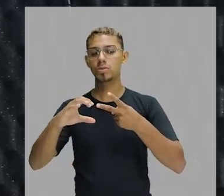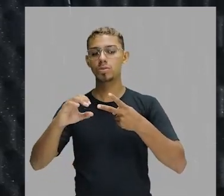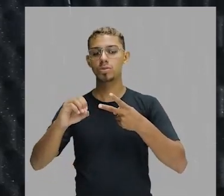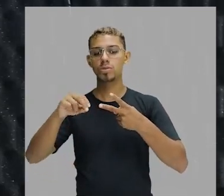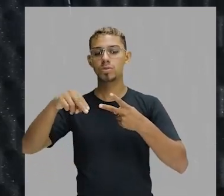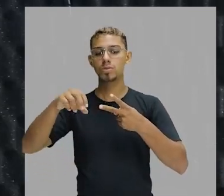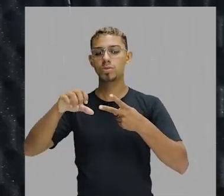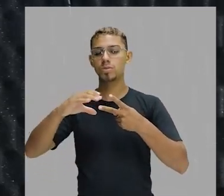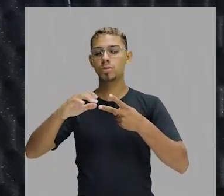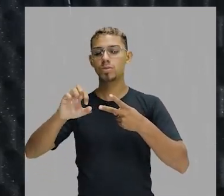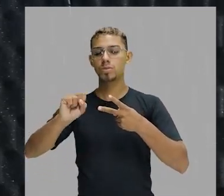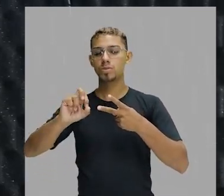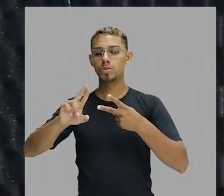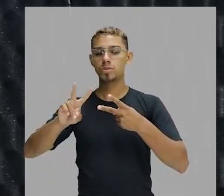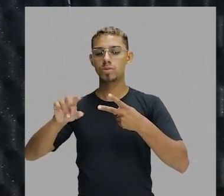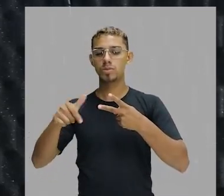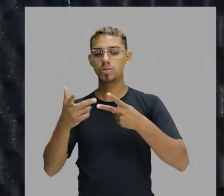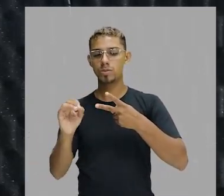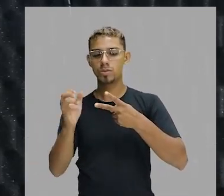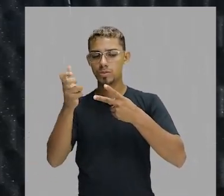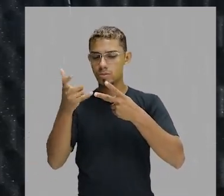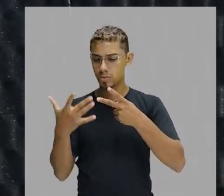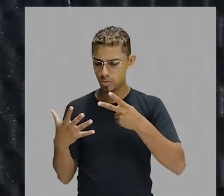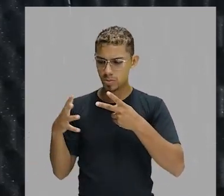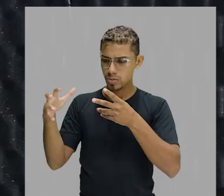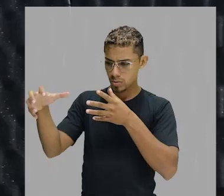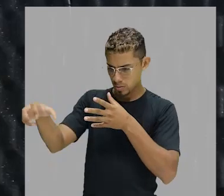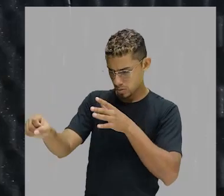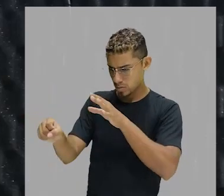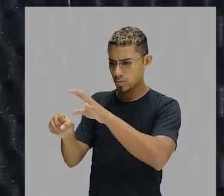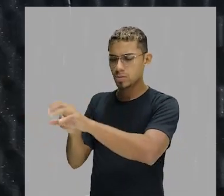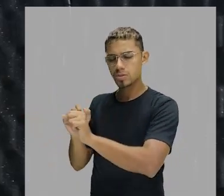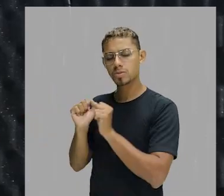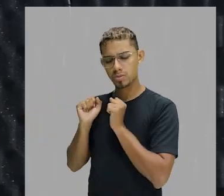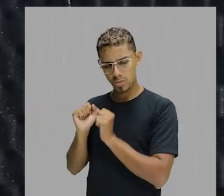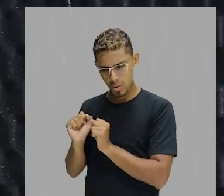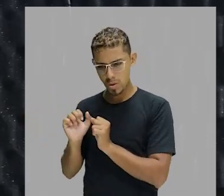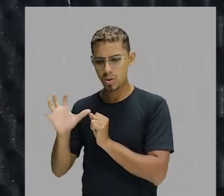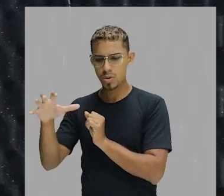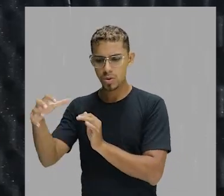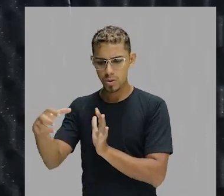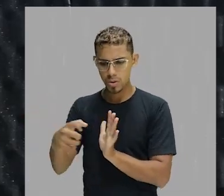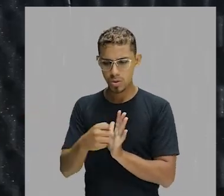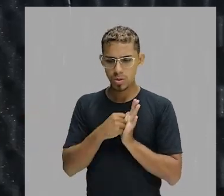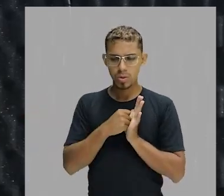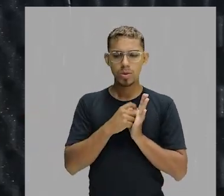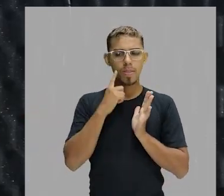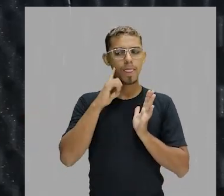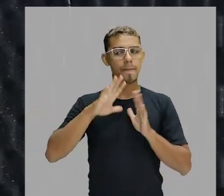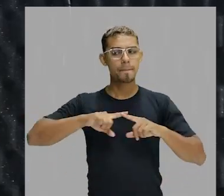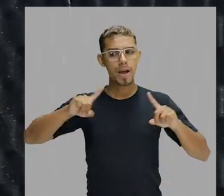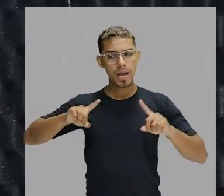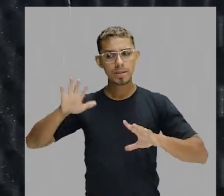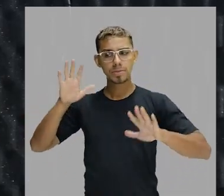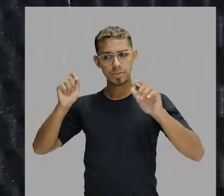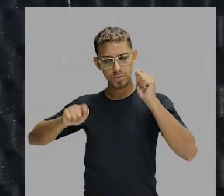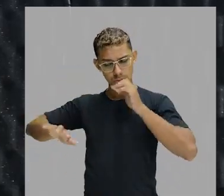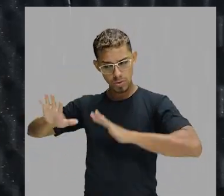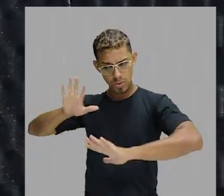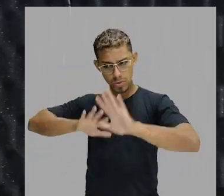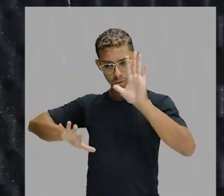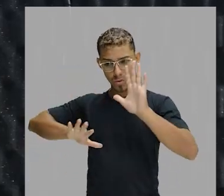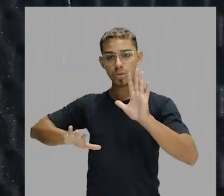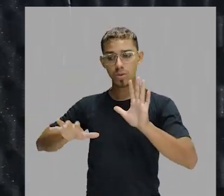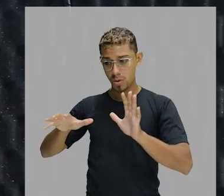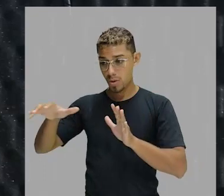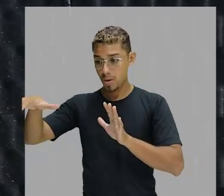Na conservação, tu pode extrair os recursos naturais dali, o acesso é mais fácil, só que nós temos que aplicar medidas para